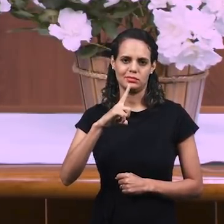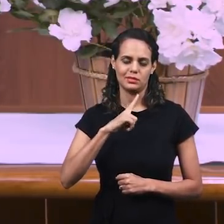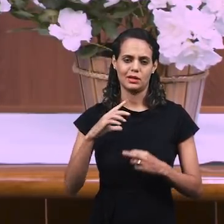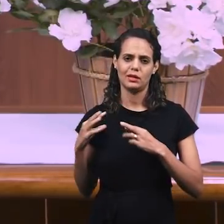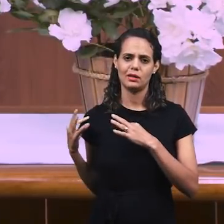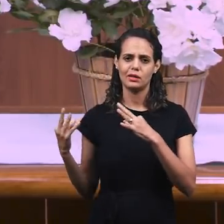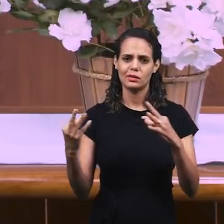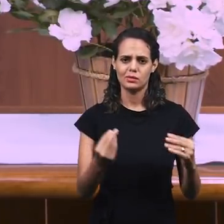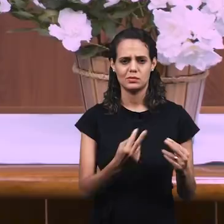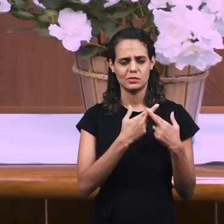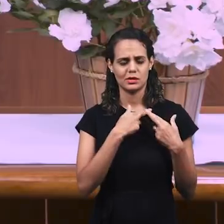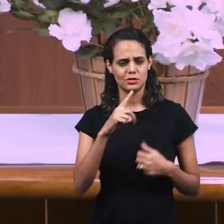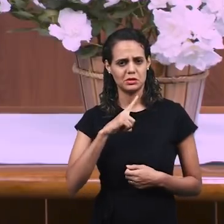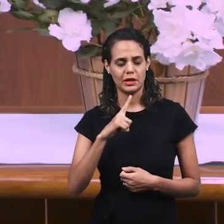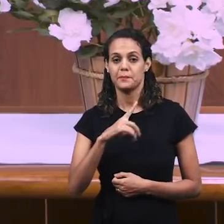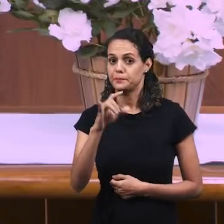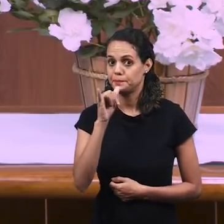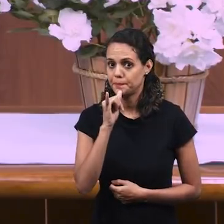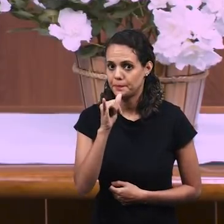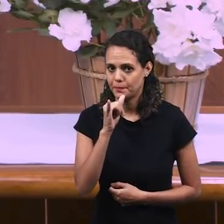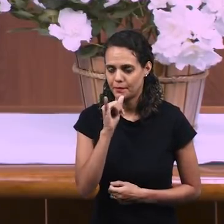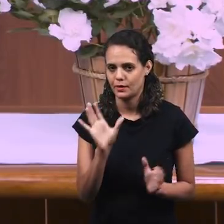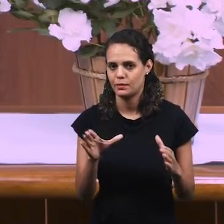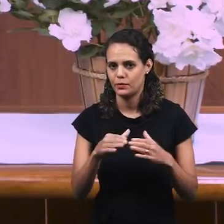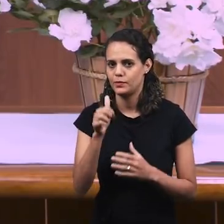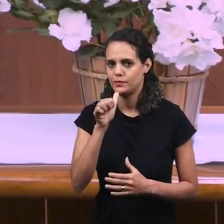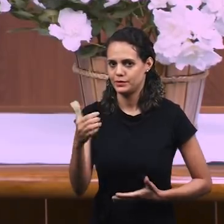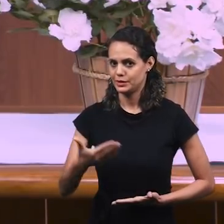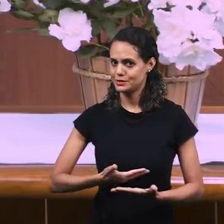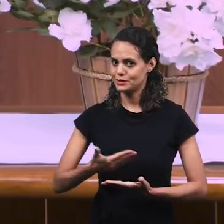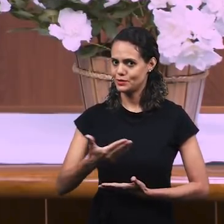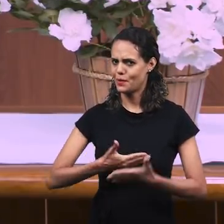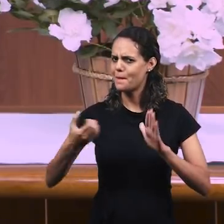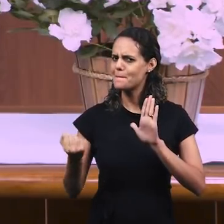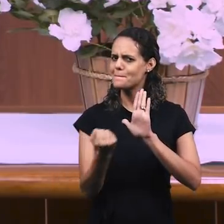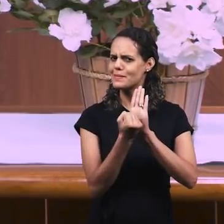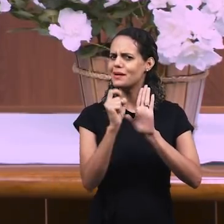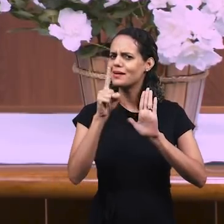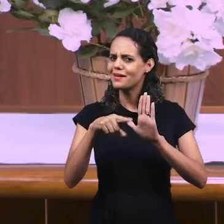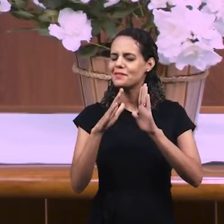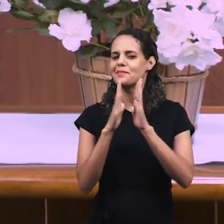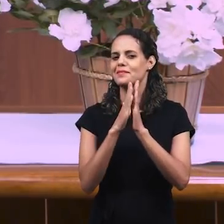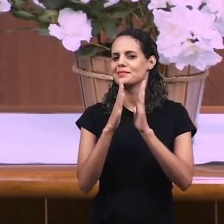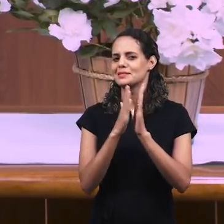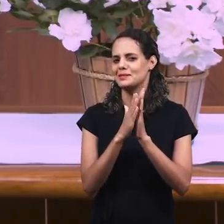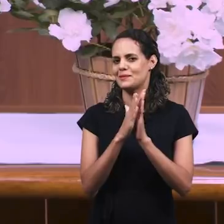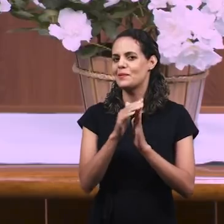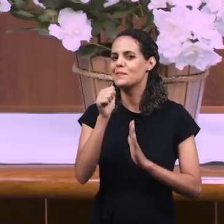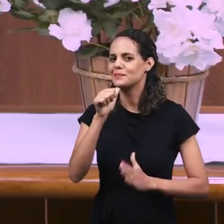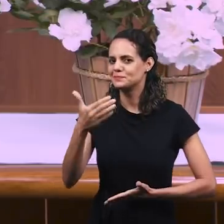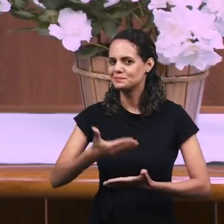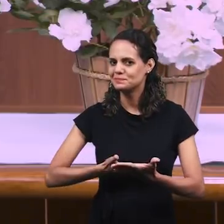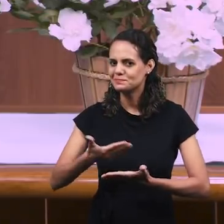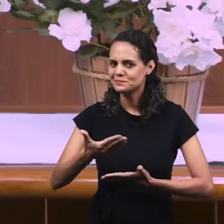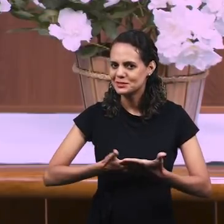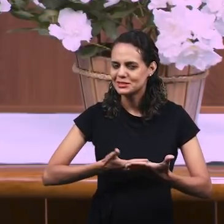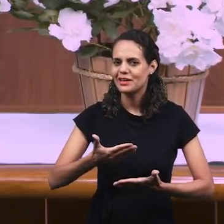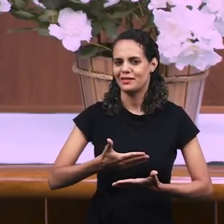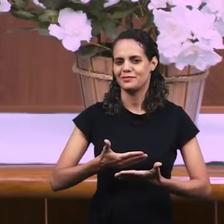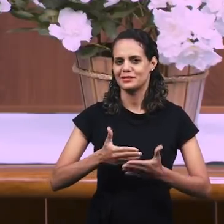mesmas responsabilidades. Mas se pegar, por exemplo, as senhoras, uma coisa marcante é a oração.